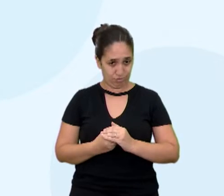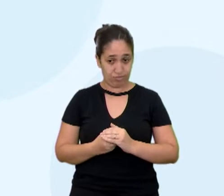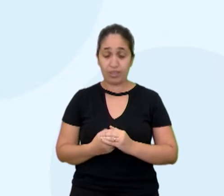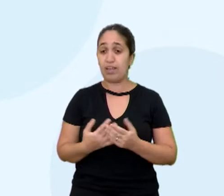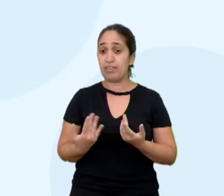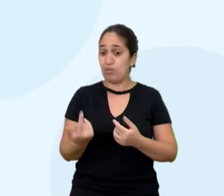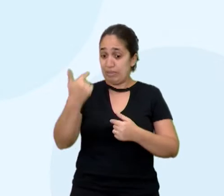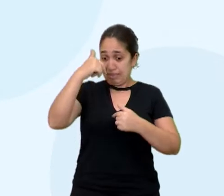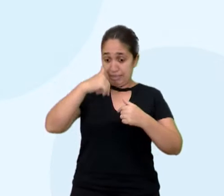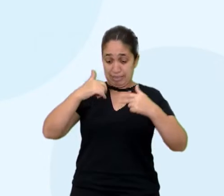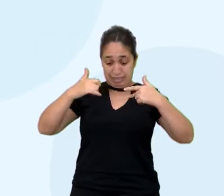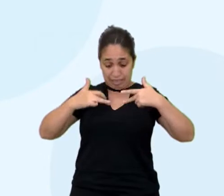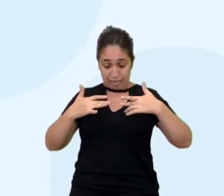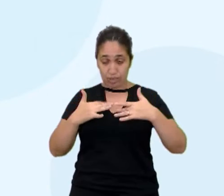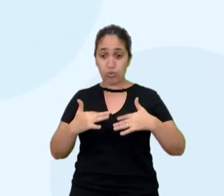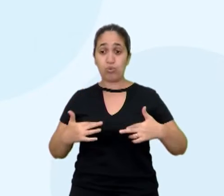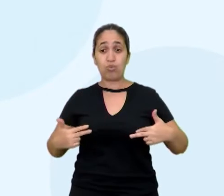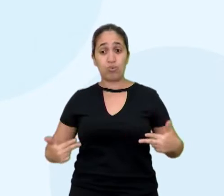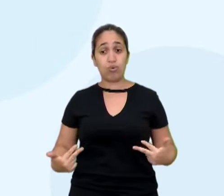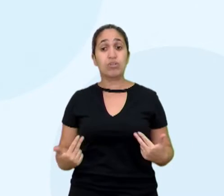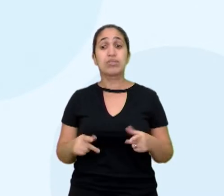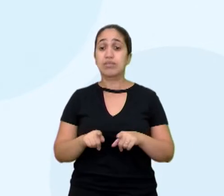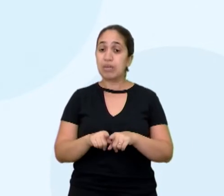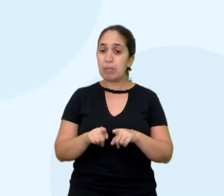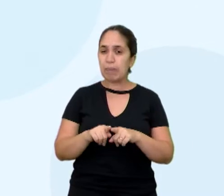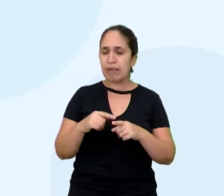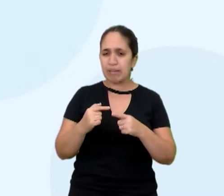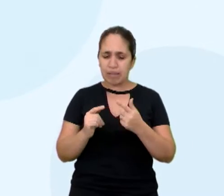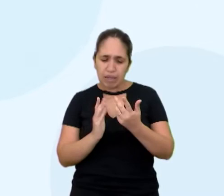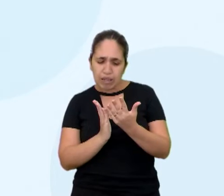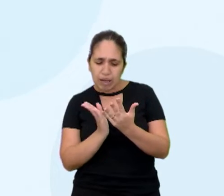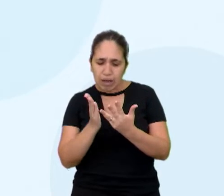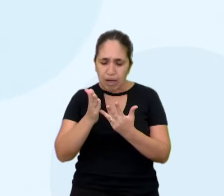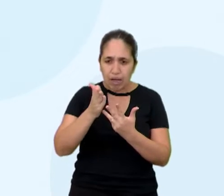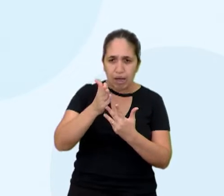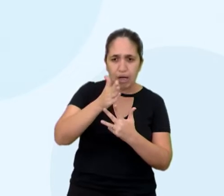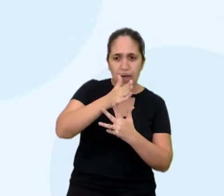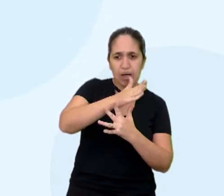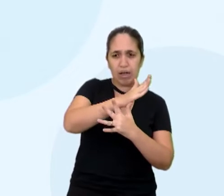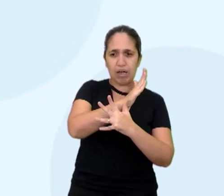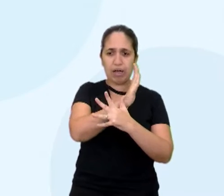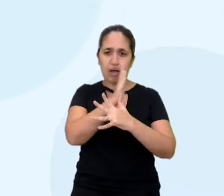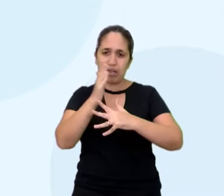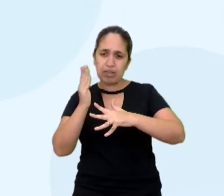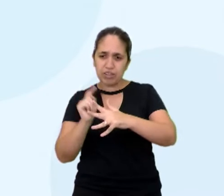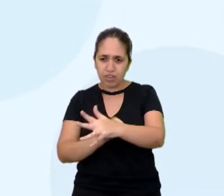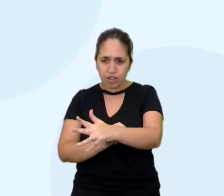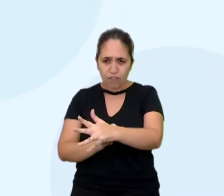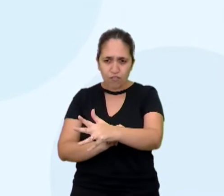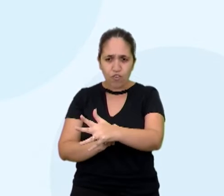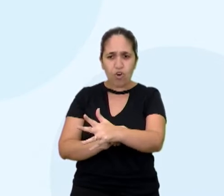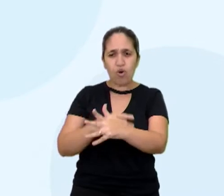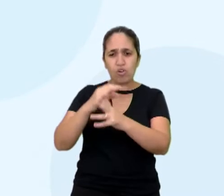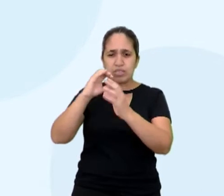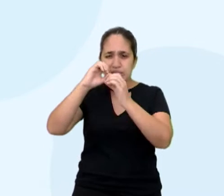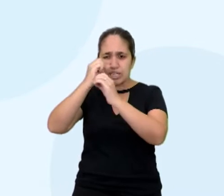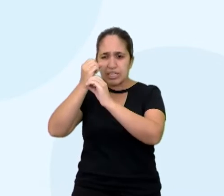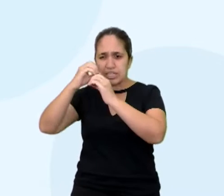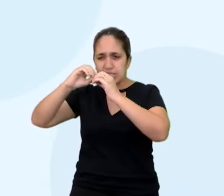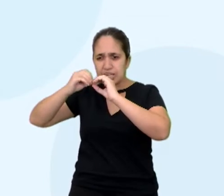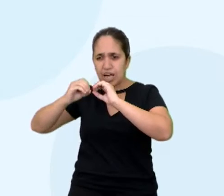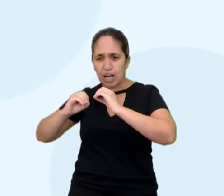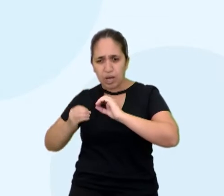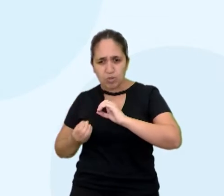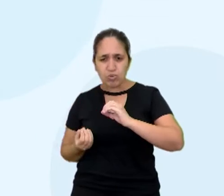órgãos a gente tem ali também uma ramificação nervosa, então a gente tem ali algumas células sensoriais,